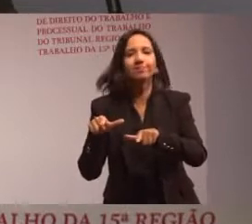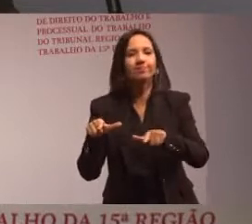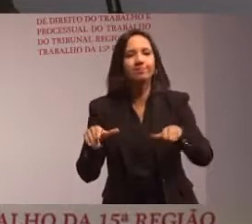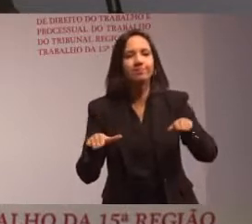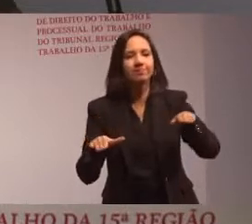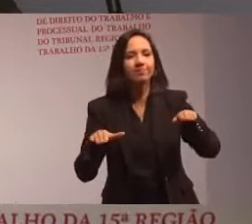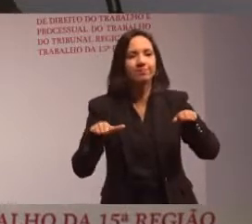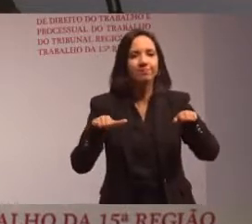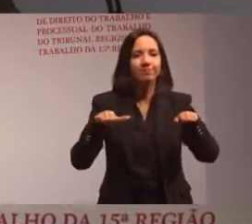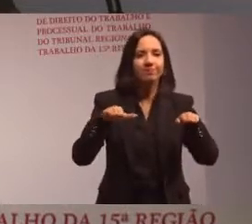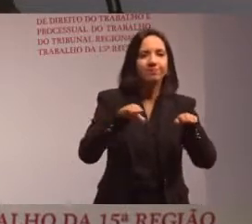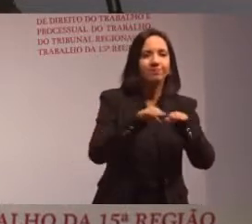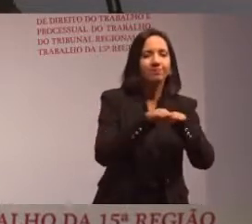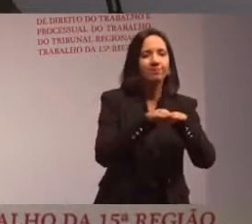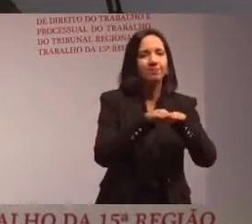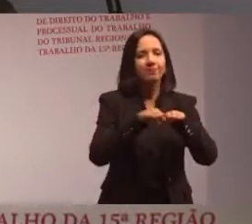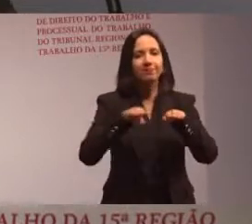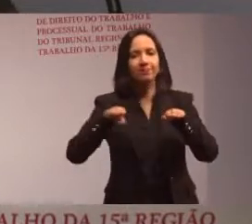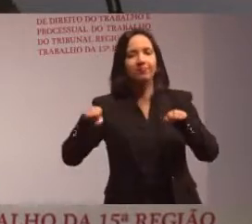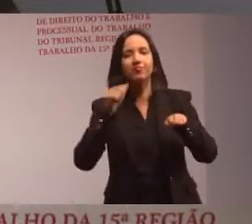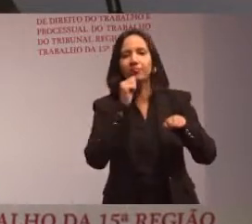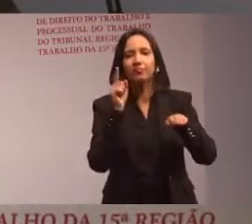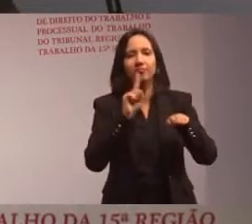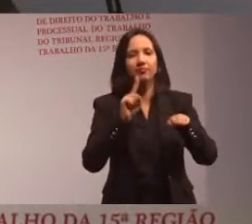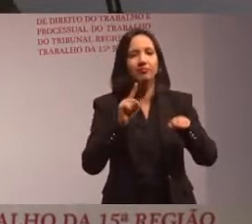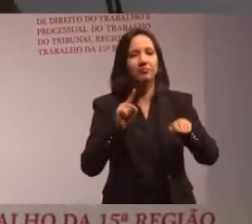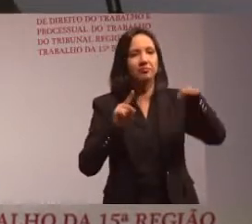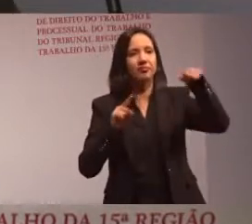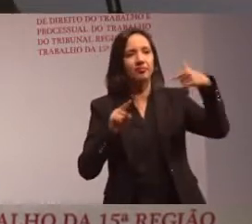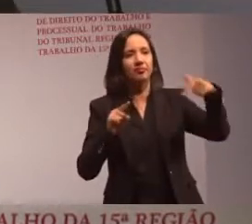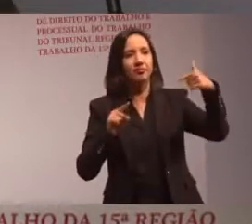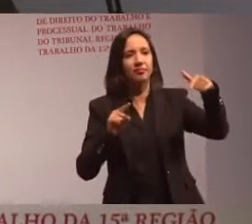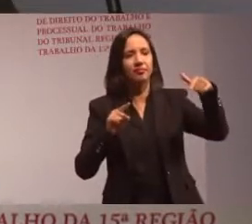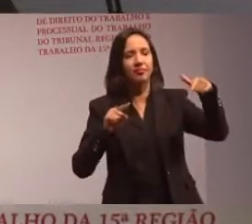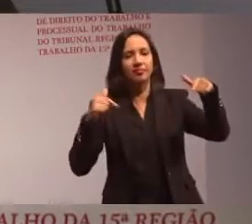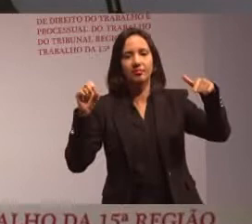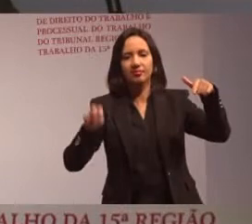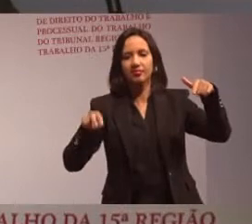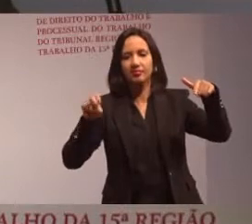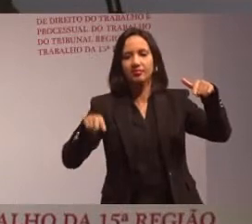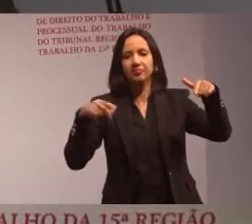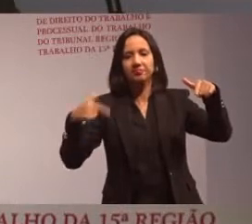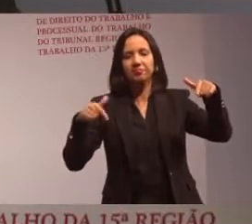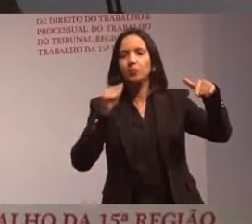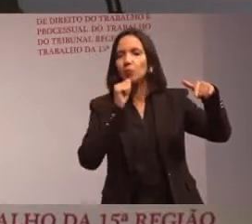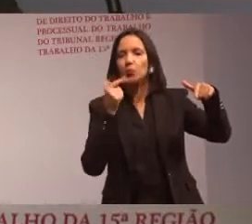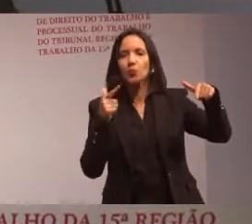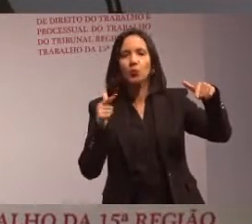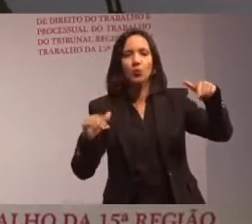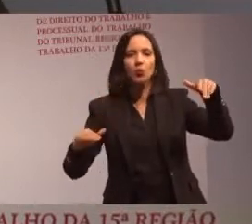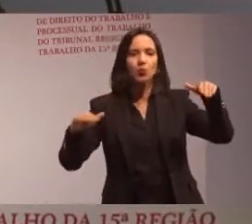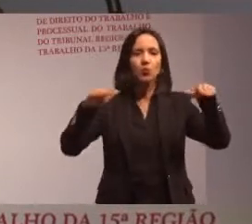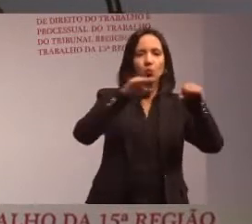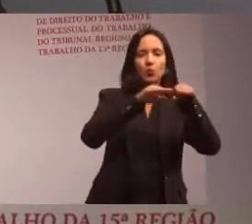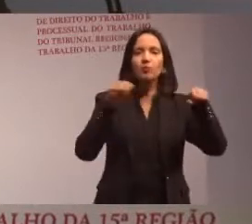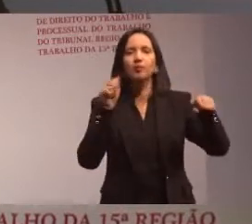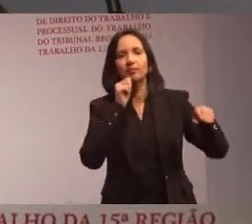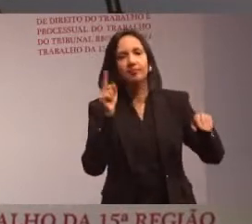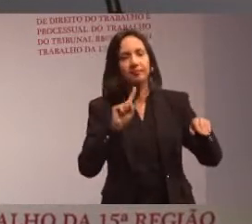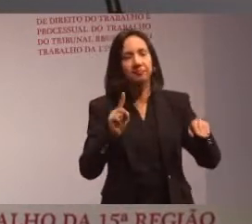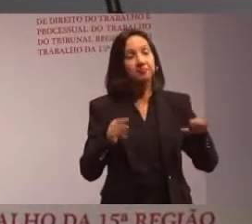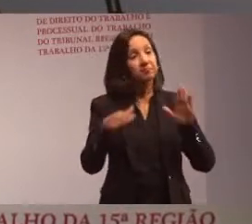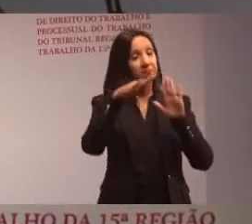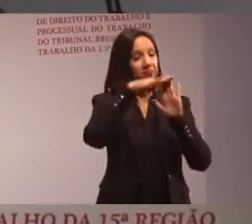acompanha de forma linear. Nem sempre, quando eu tenho mais trabalho, eu vou ter mais emprego. Tá? E a minha proposta